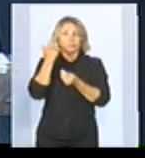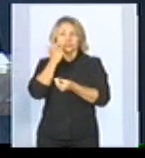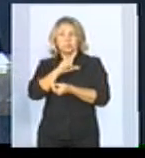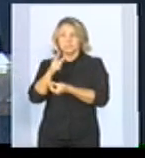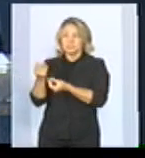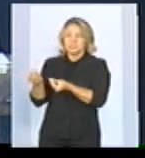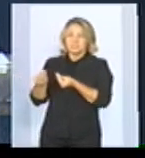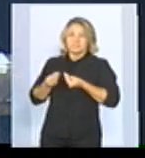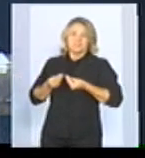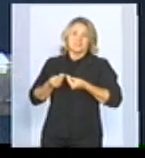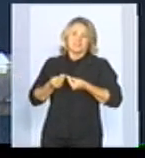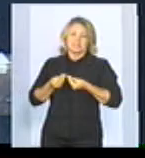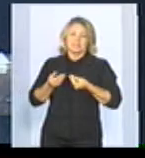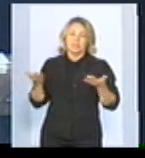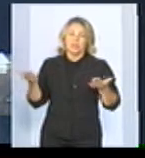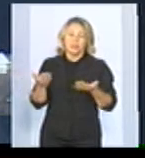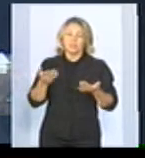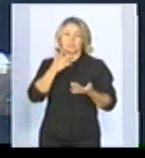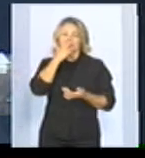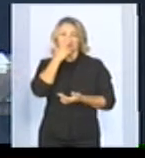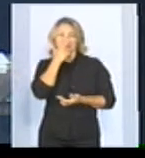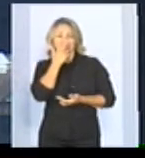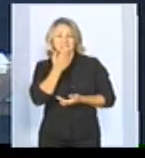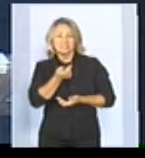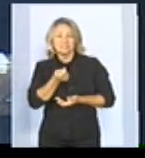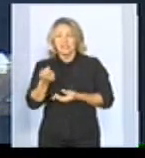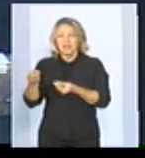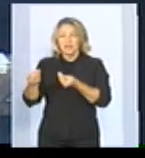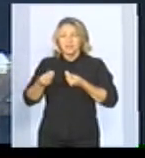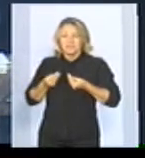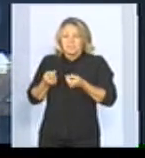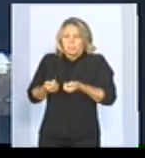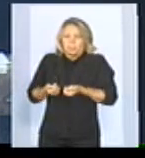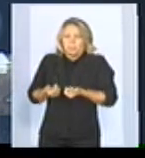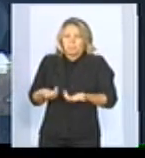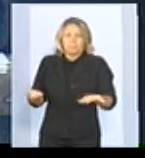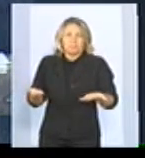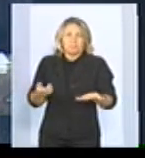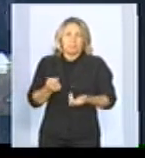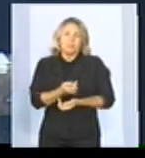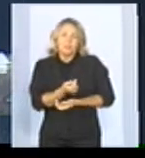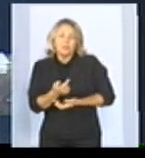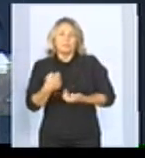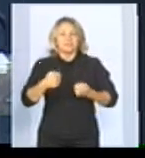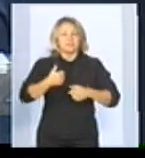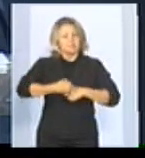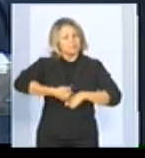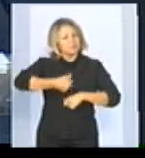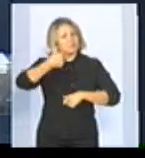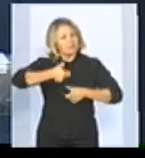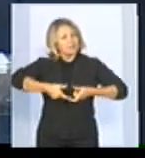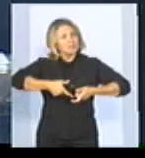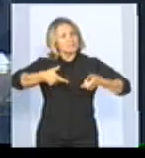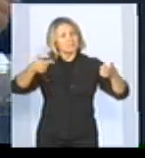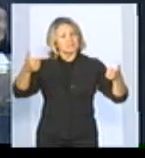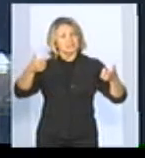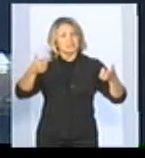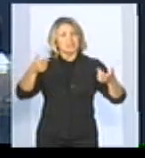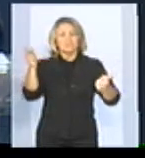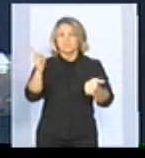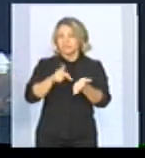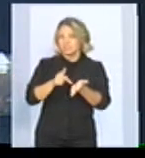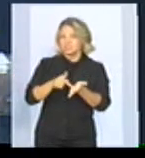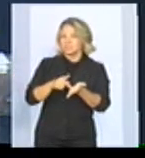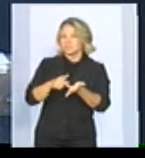oferta existente hoje do nosso ponto de vista ainda uma oferta insuficiente ela precisa ser incrementada ela precisa crescer agora certamente isso